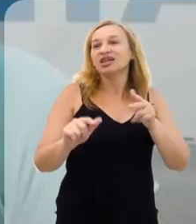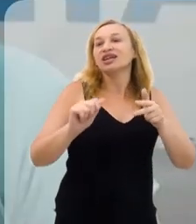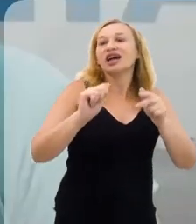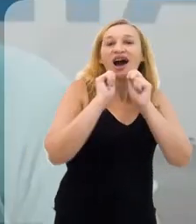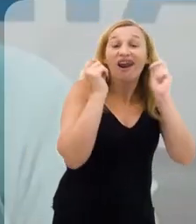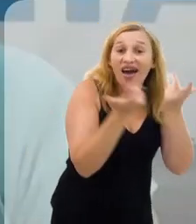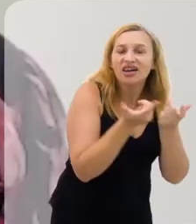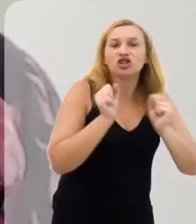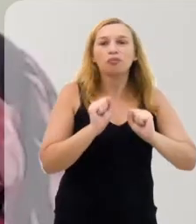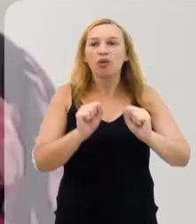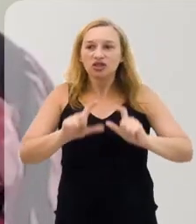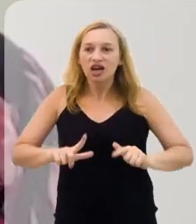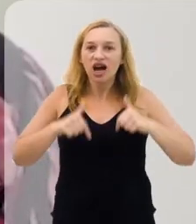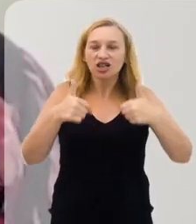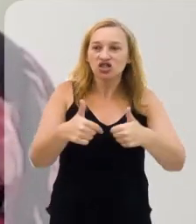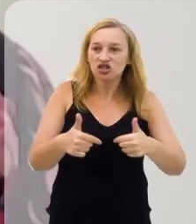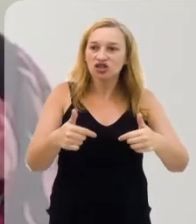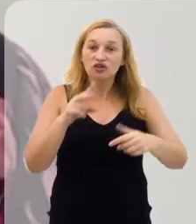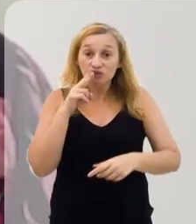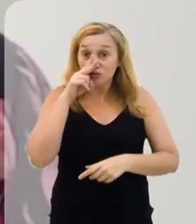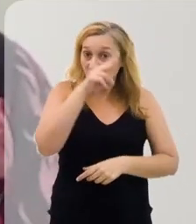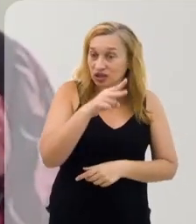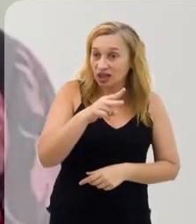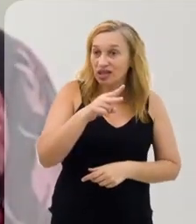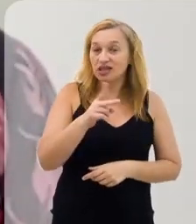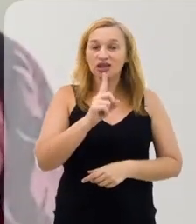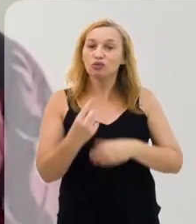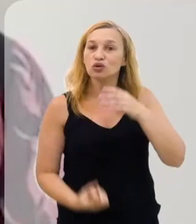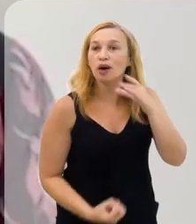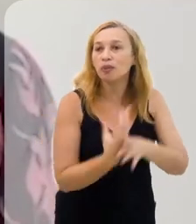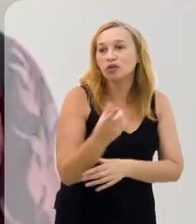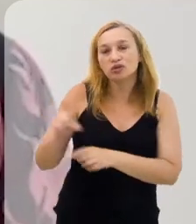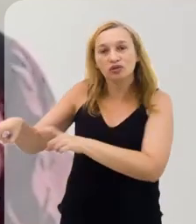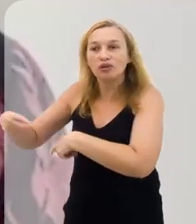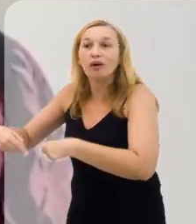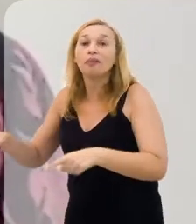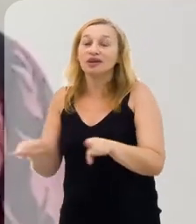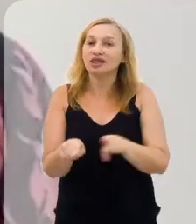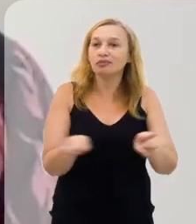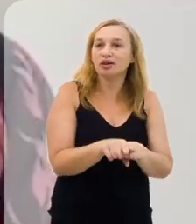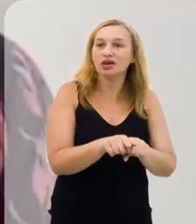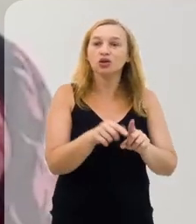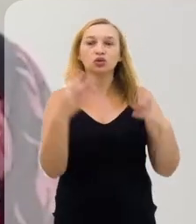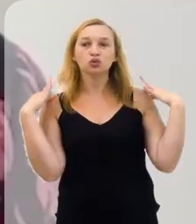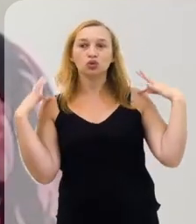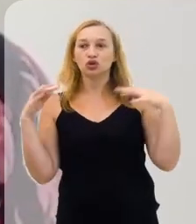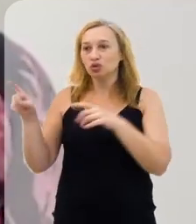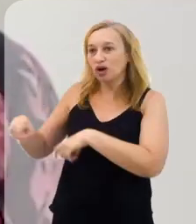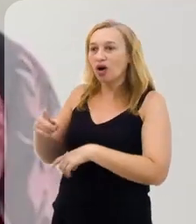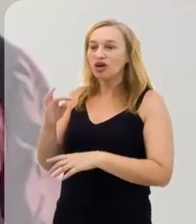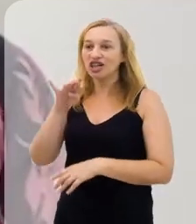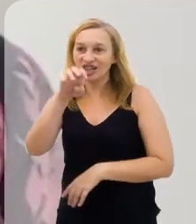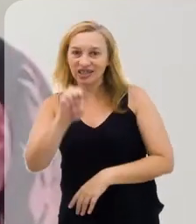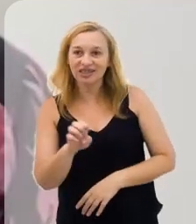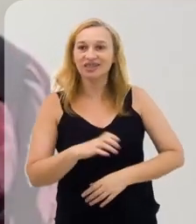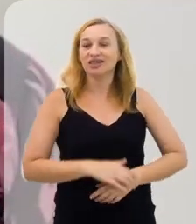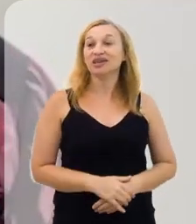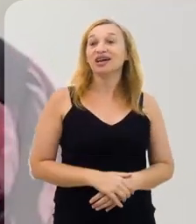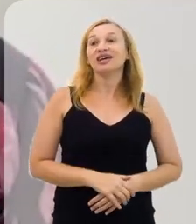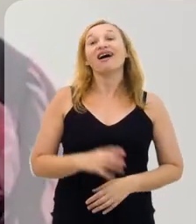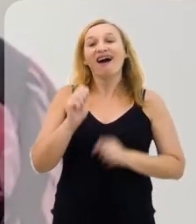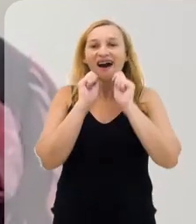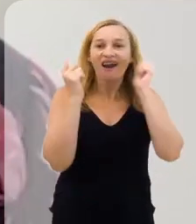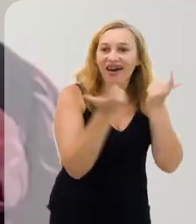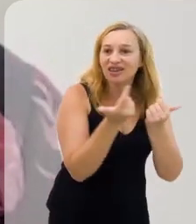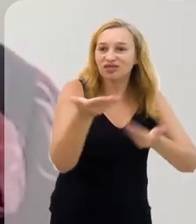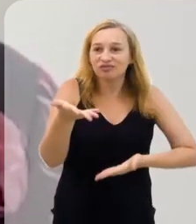à Assembleia Legislativa do Rio de Janeiro, de que forma a LERJ pode atuar nesse campo, fortalecendo não só a produção rural, mas também o